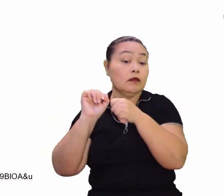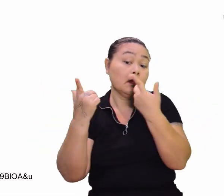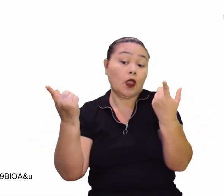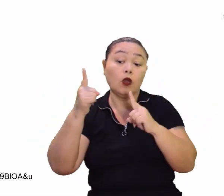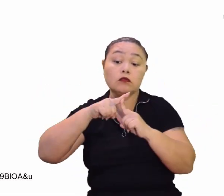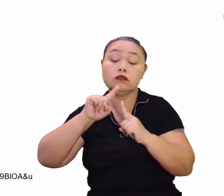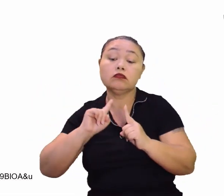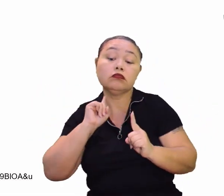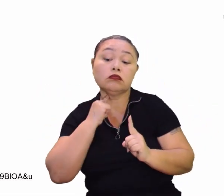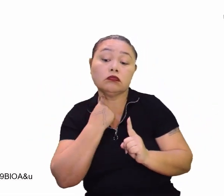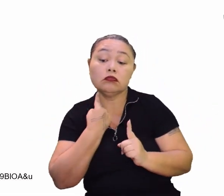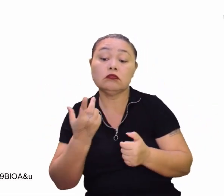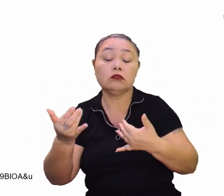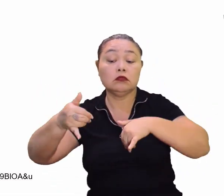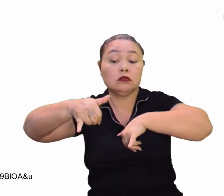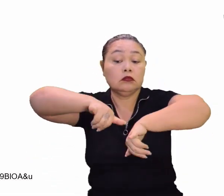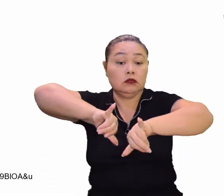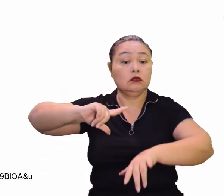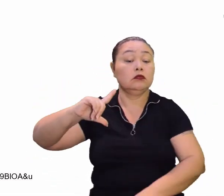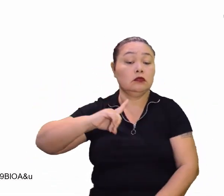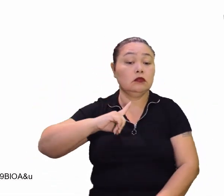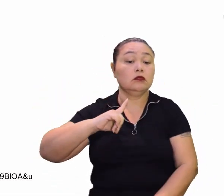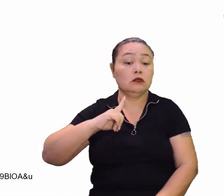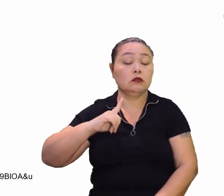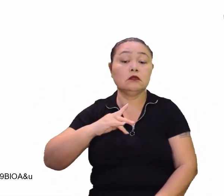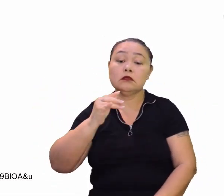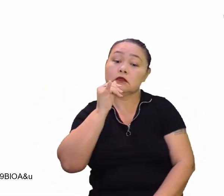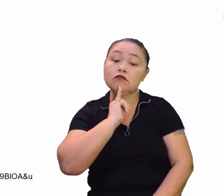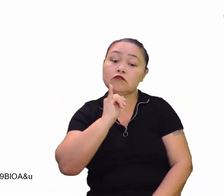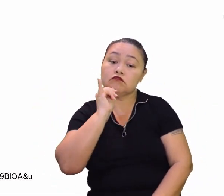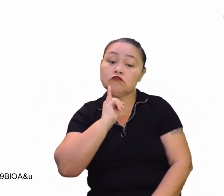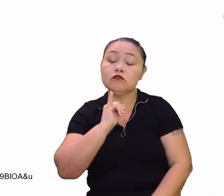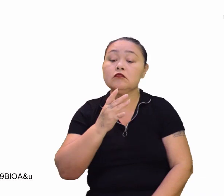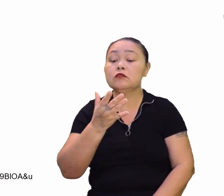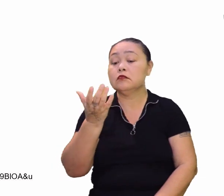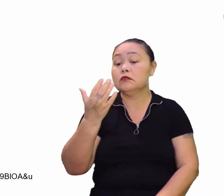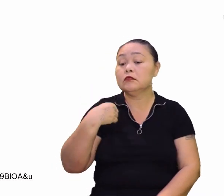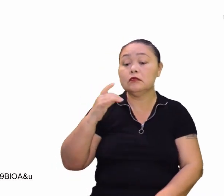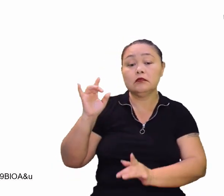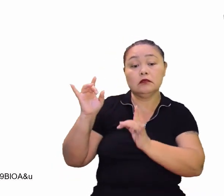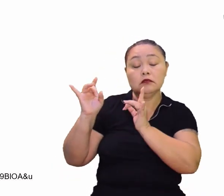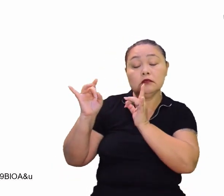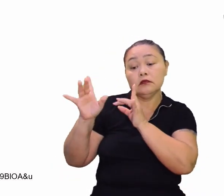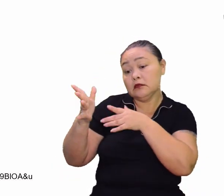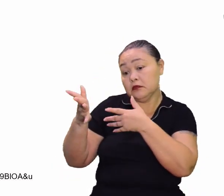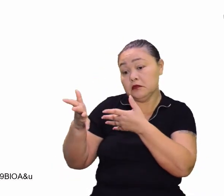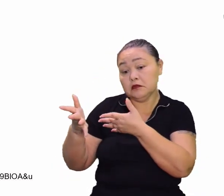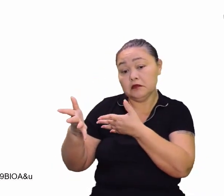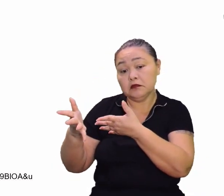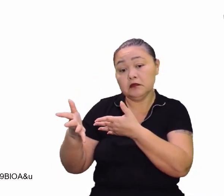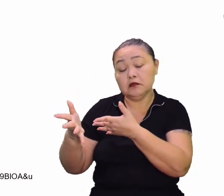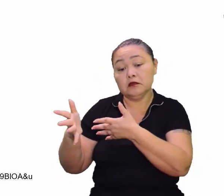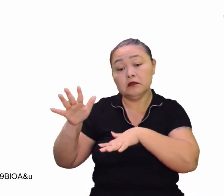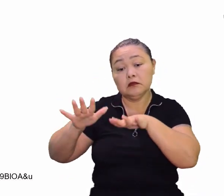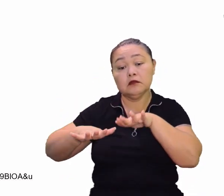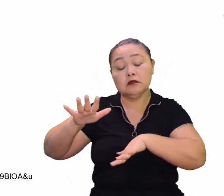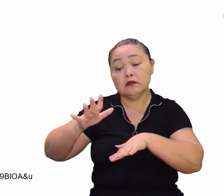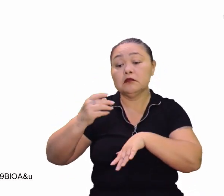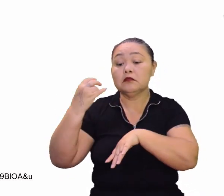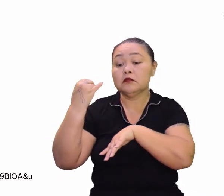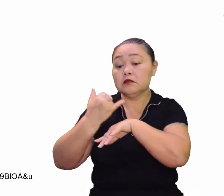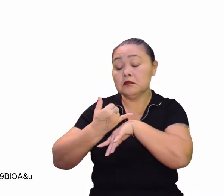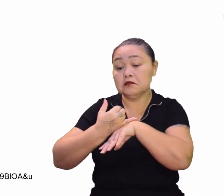tipos de poluição química. A gente tem aí, ó, exemplo de fertilizantes, pode colocar também metais